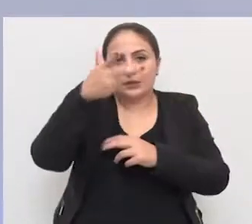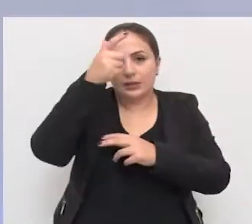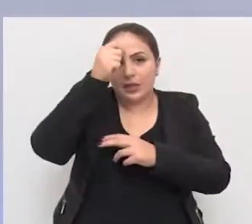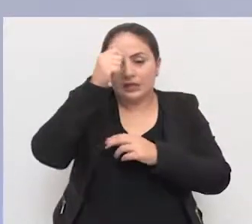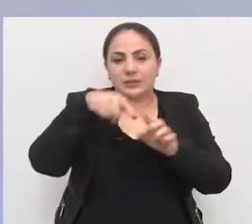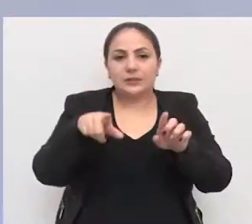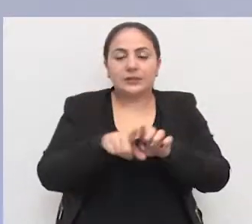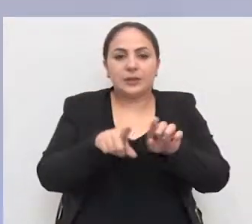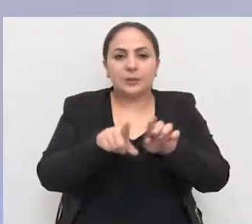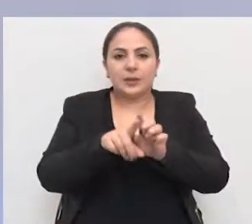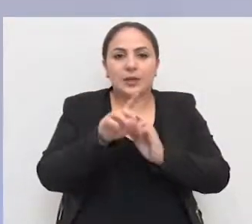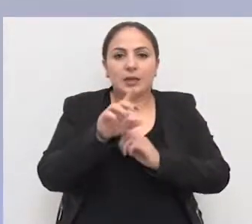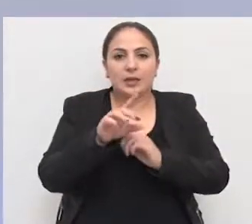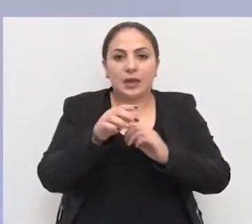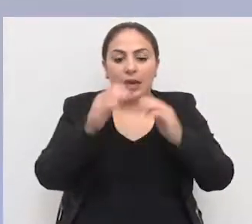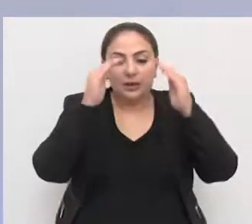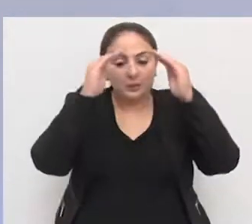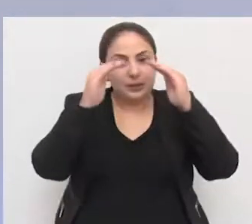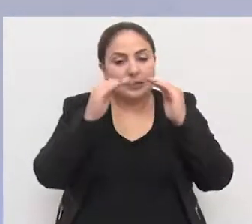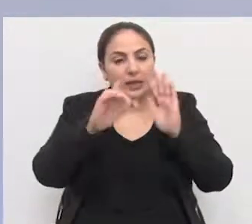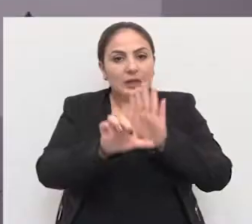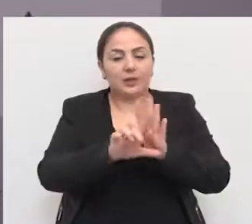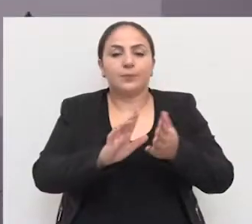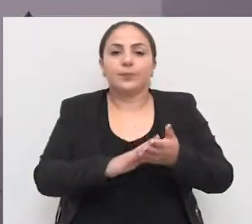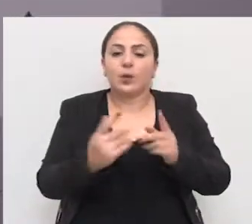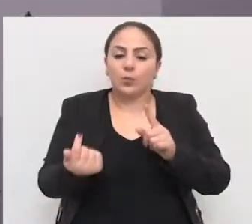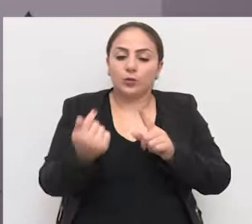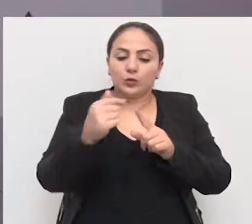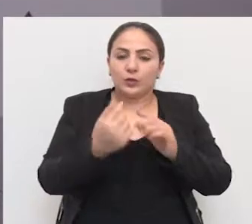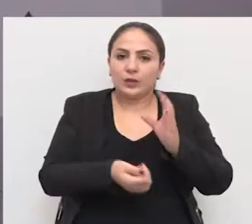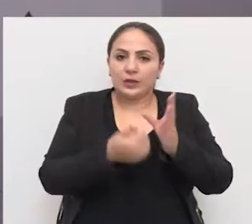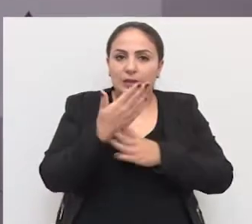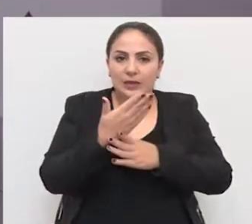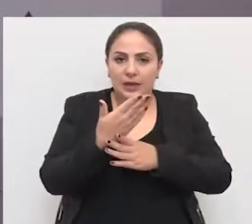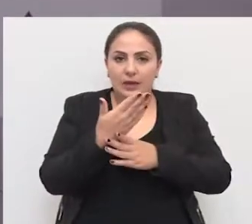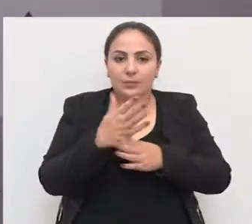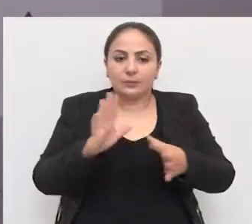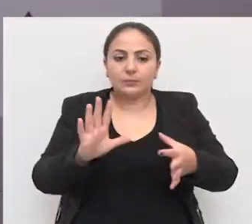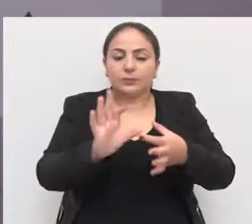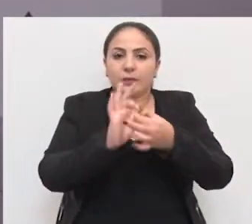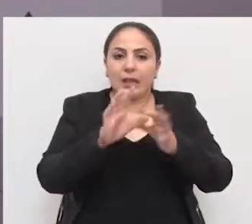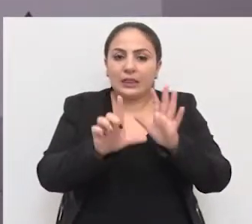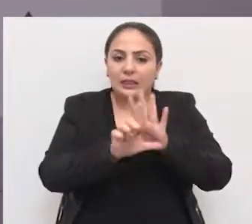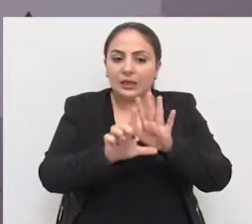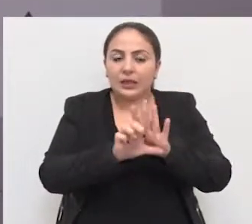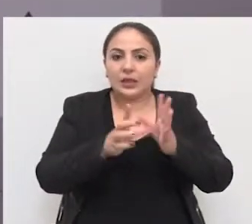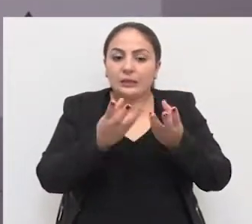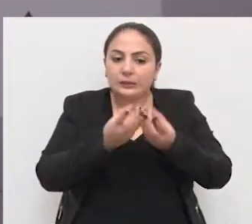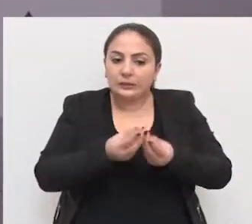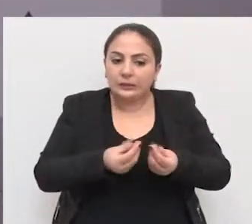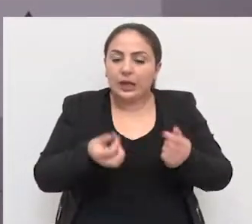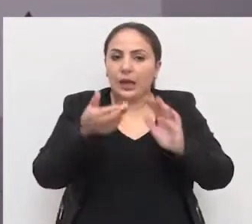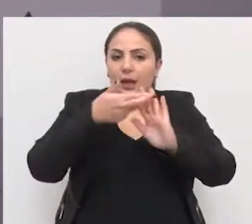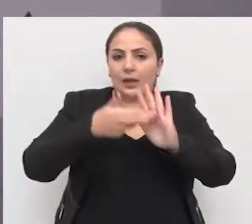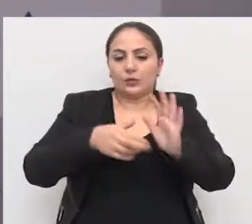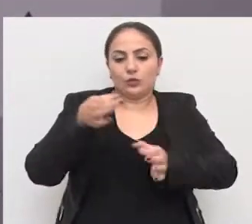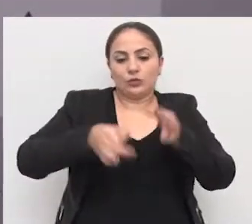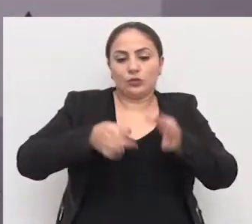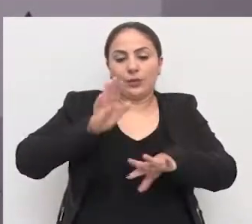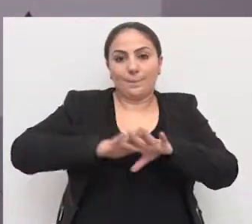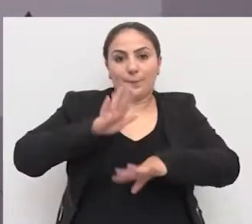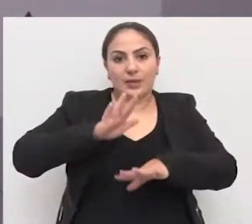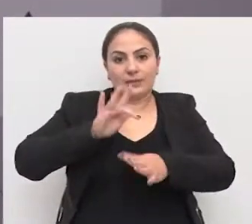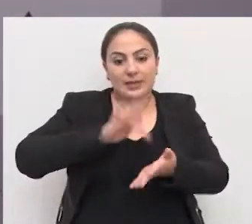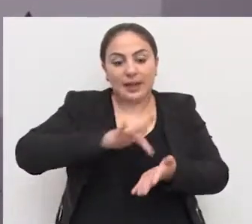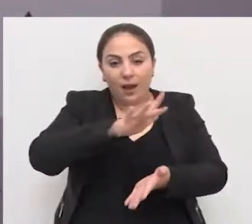para análise e compilação de leis. Então o objetivo é criar uma consolidação das leis, enxugando o ordenamento jurídico, tornando